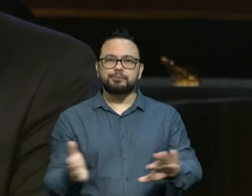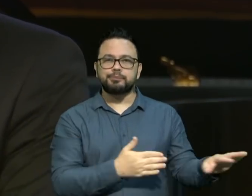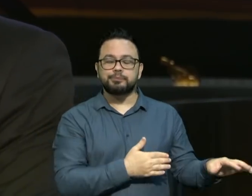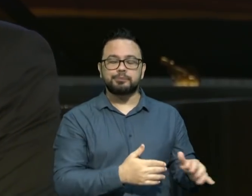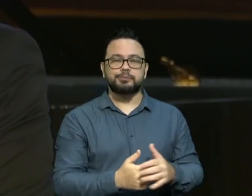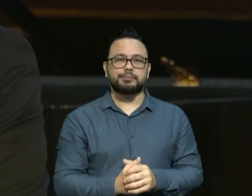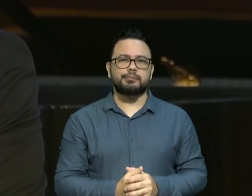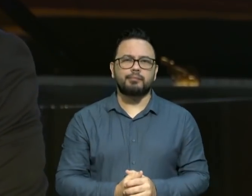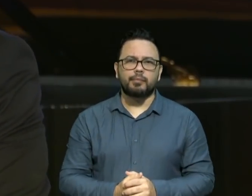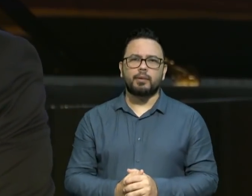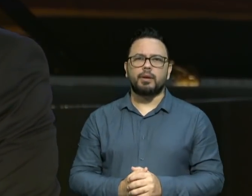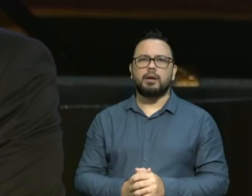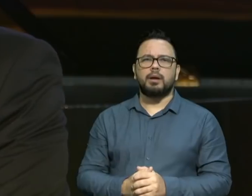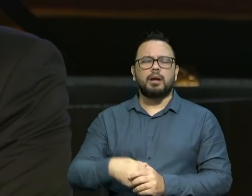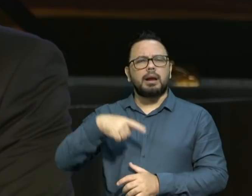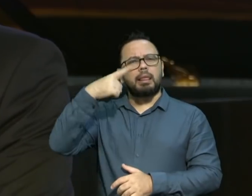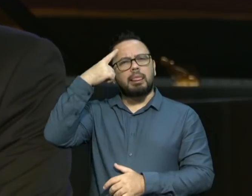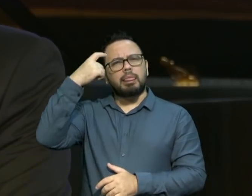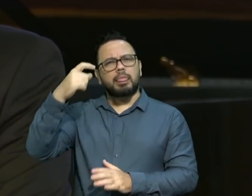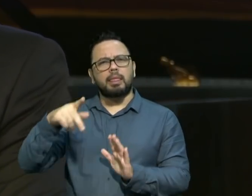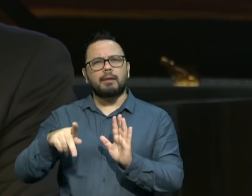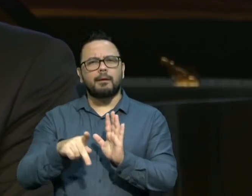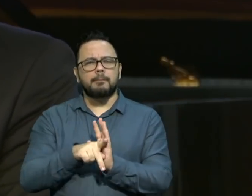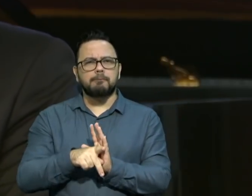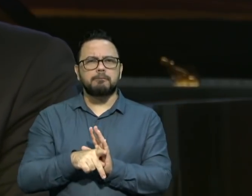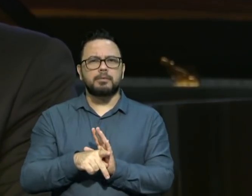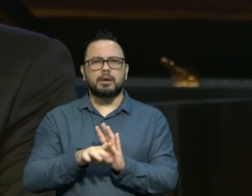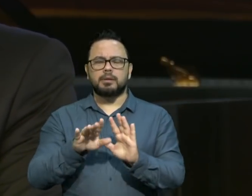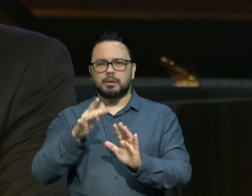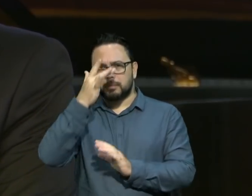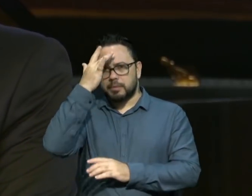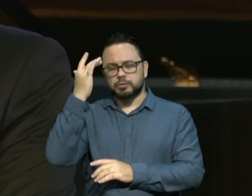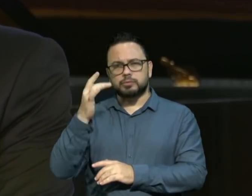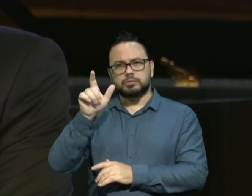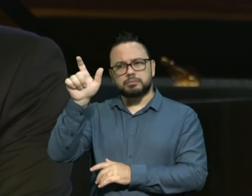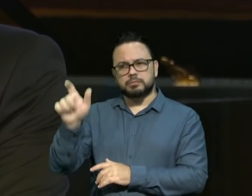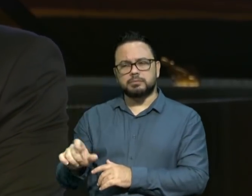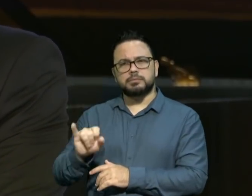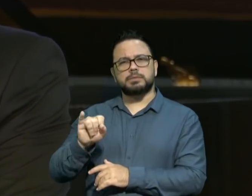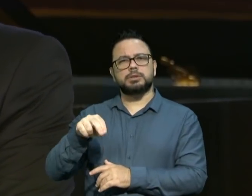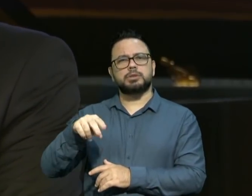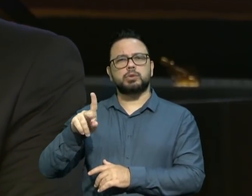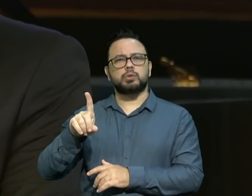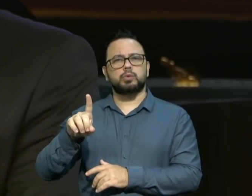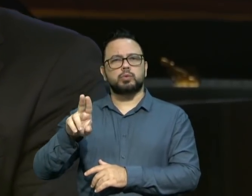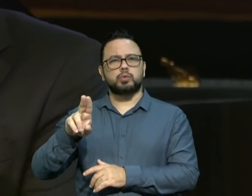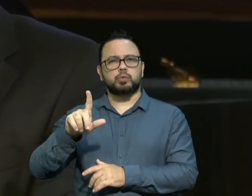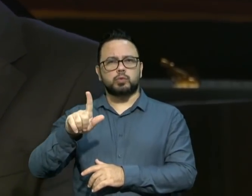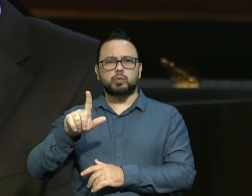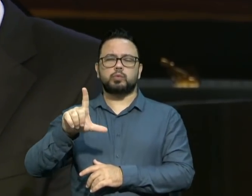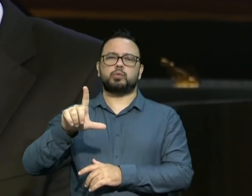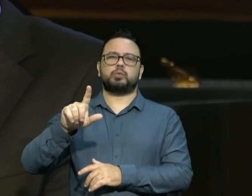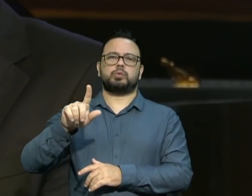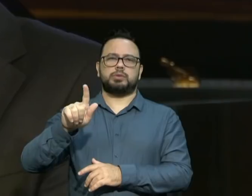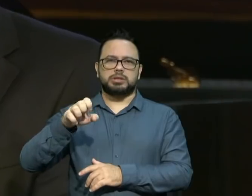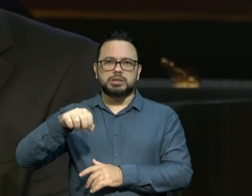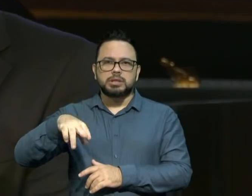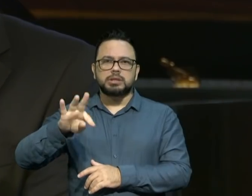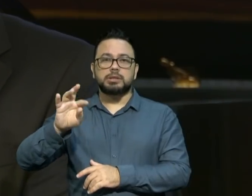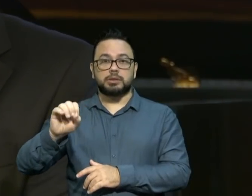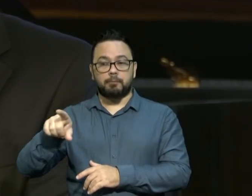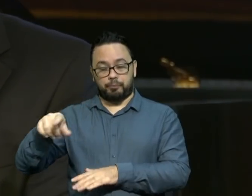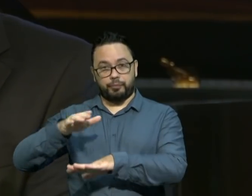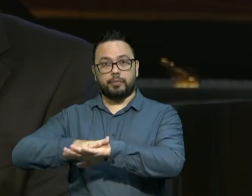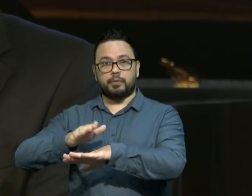Clemência e misericórdia disposição para perdoar pessoa indulgente seria absolvição de pena